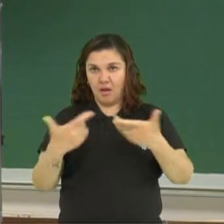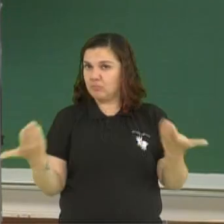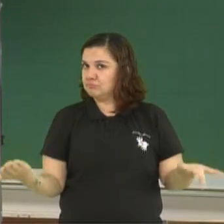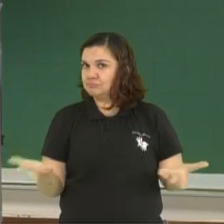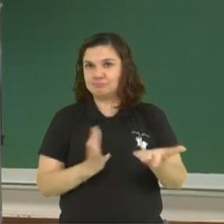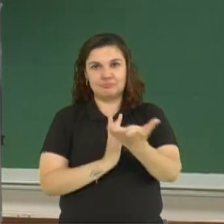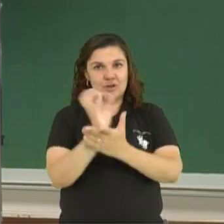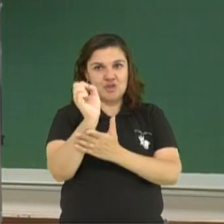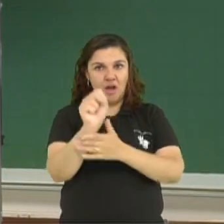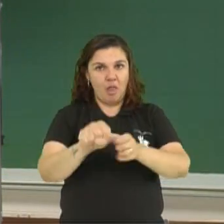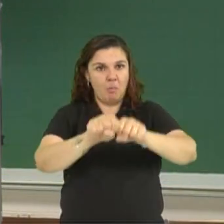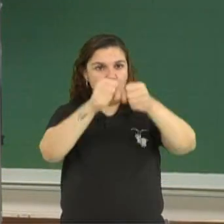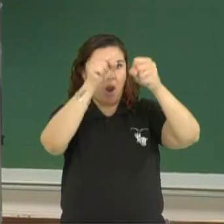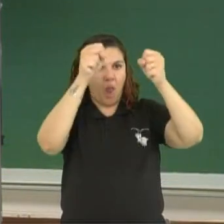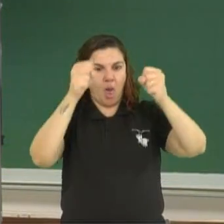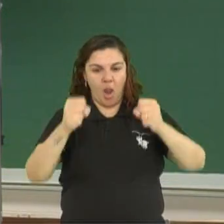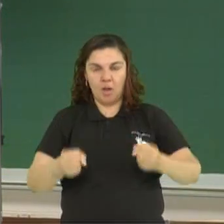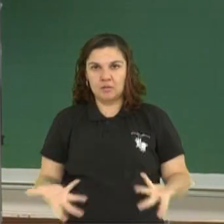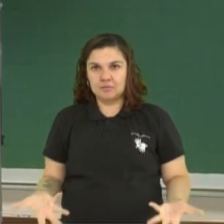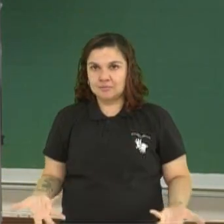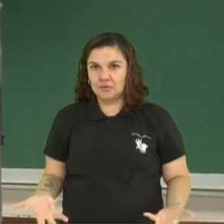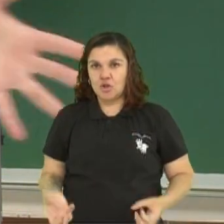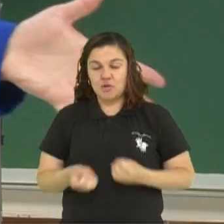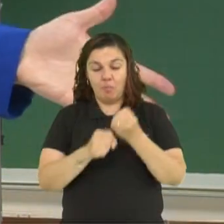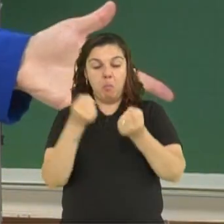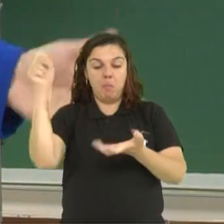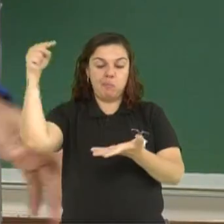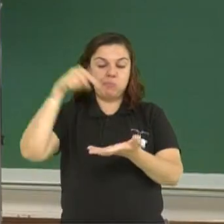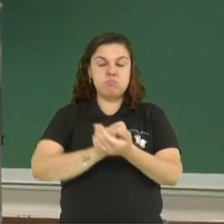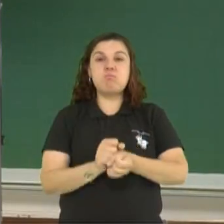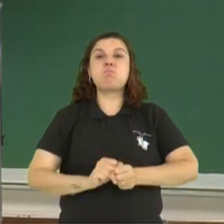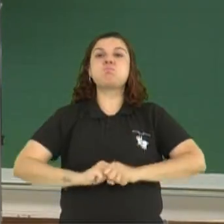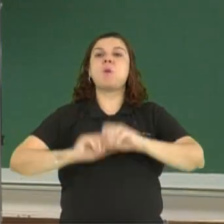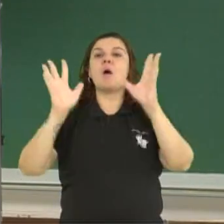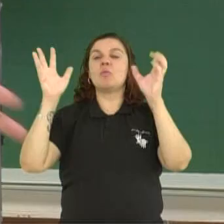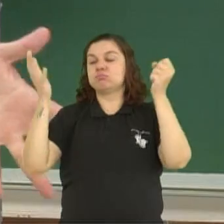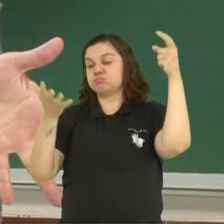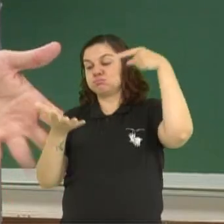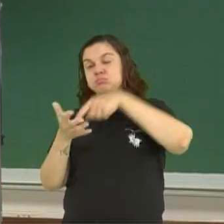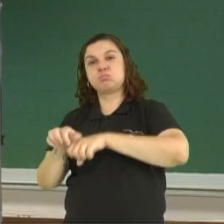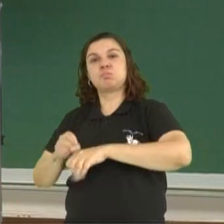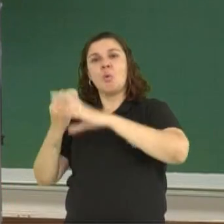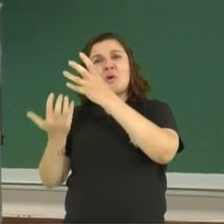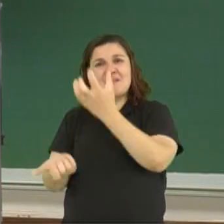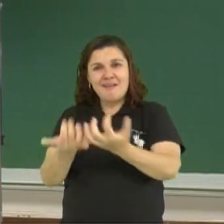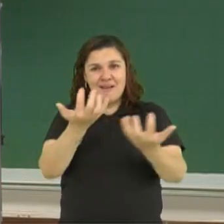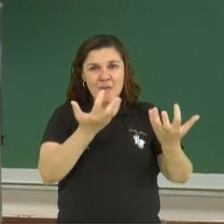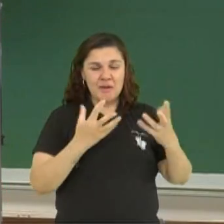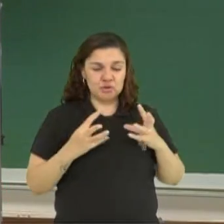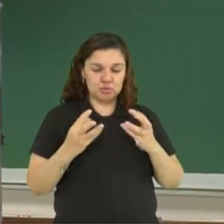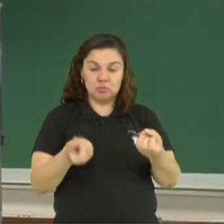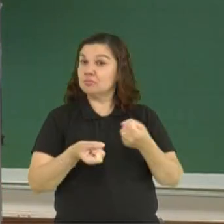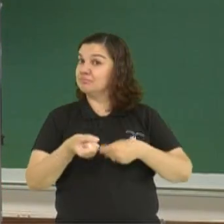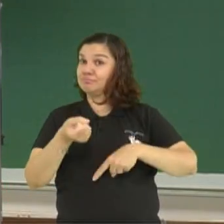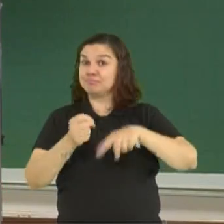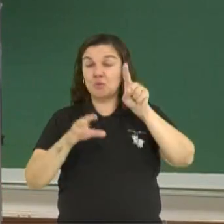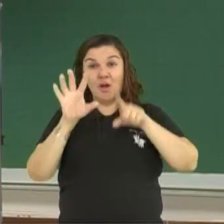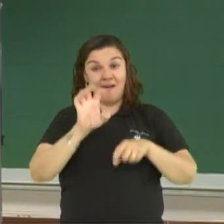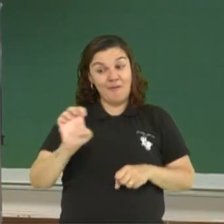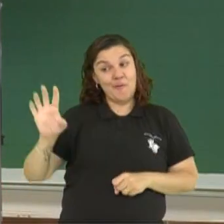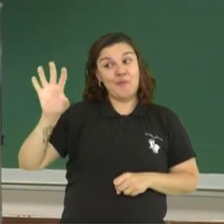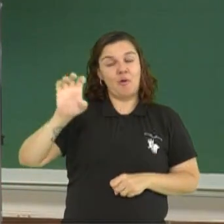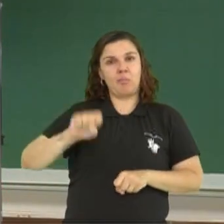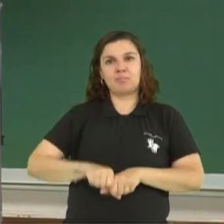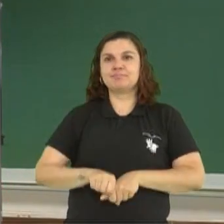aquelas paisagens não existiam mais. Foram explodidas com granadas, foram acabadas, queimadas. Então, revolucionou, a Europa foi